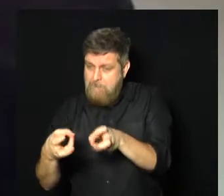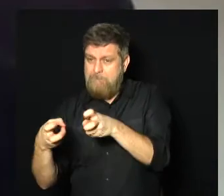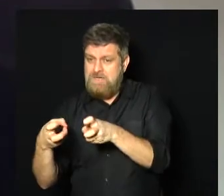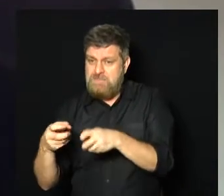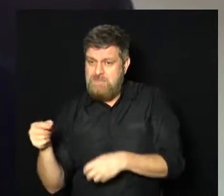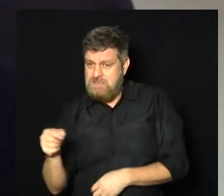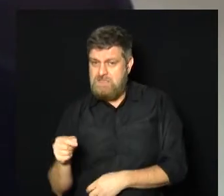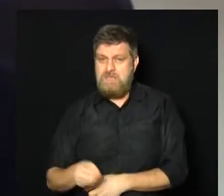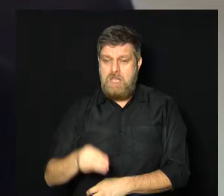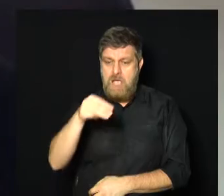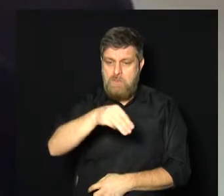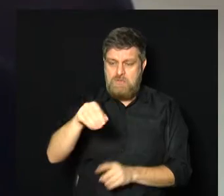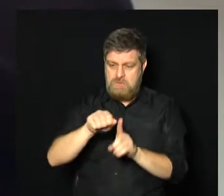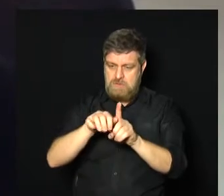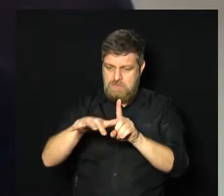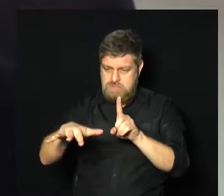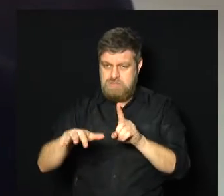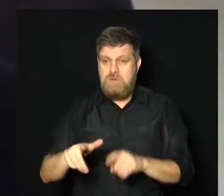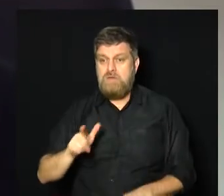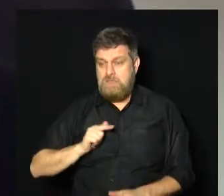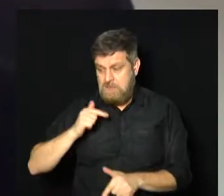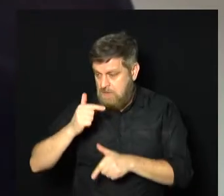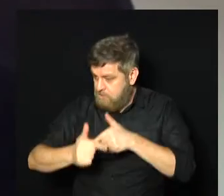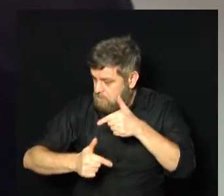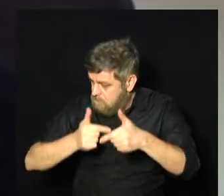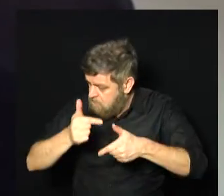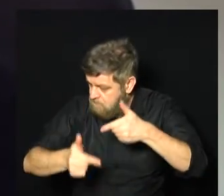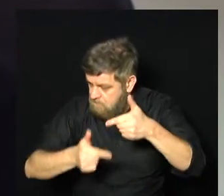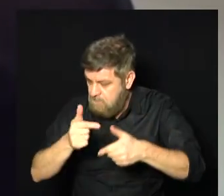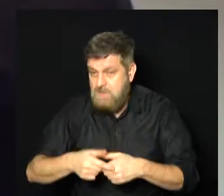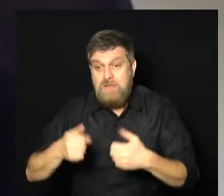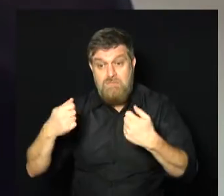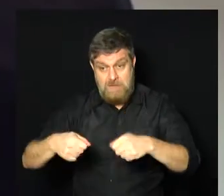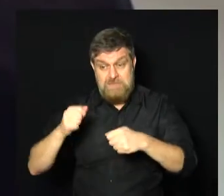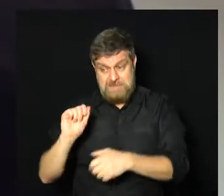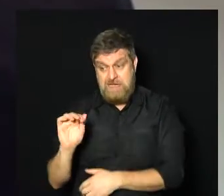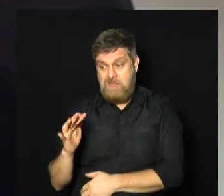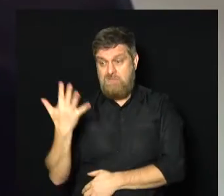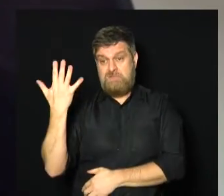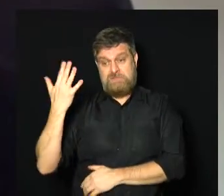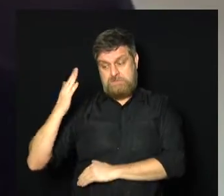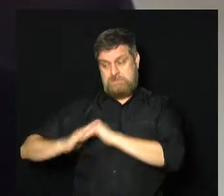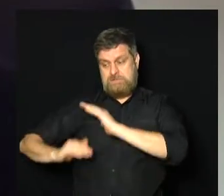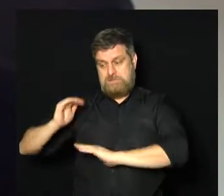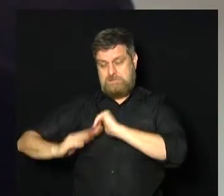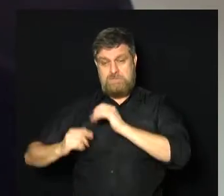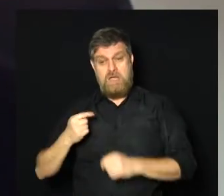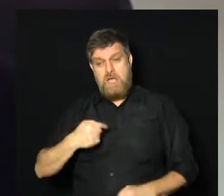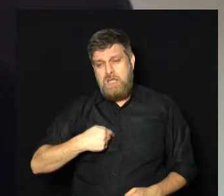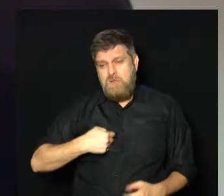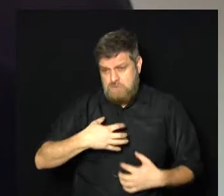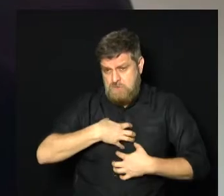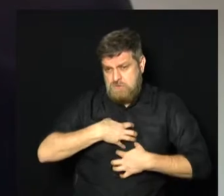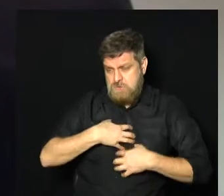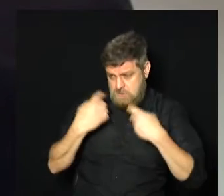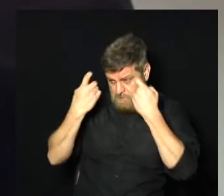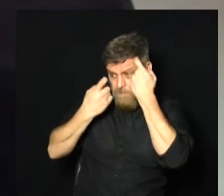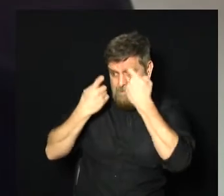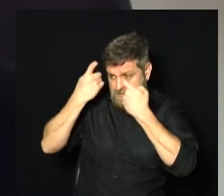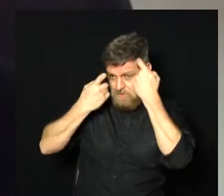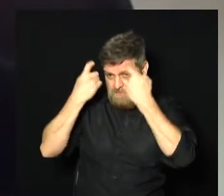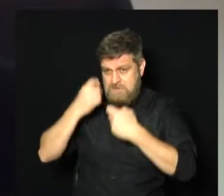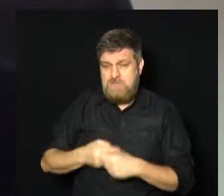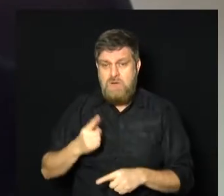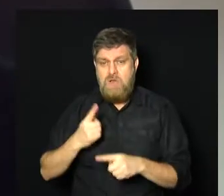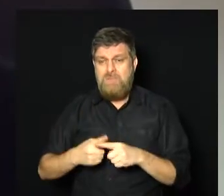reconheça, inclusive, esse trabalho que vai precisar ser desenvolvido. Me preocupa muito uma certa